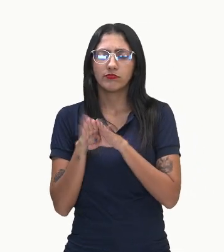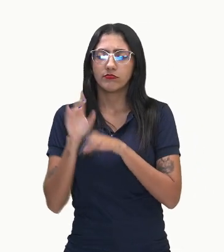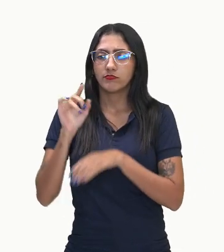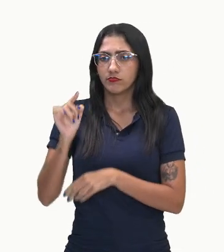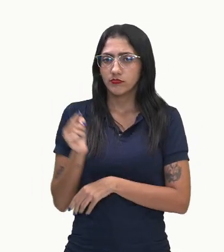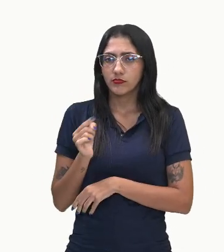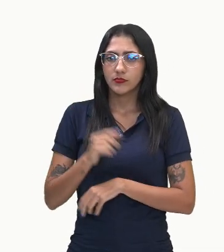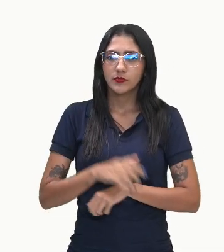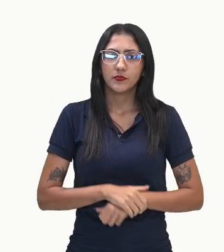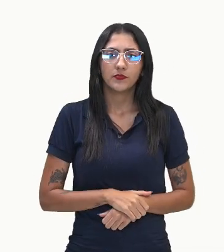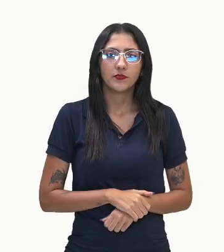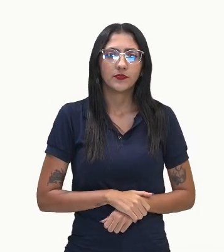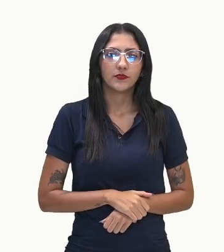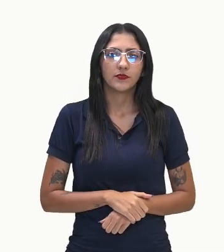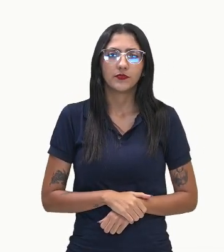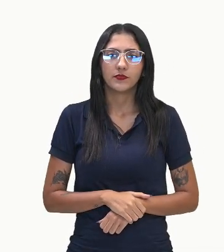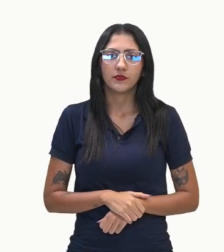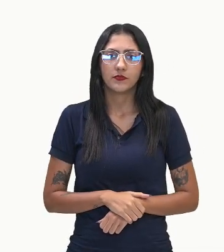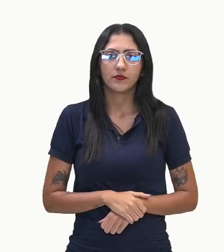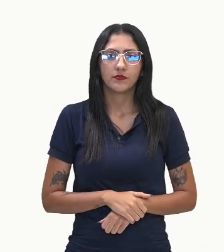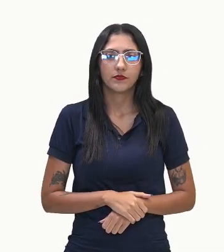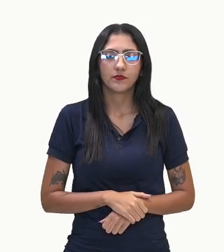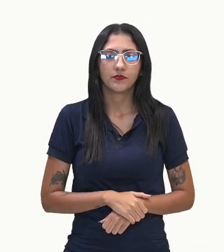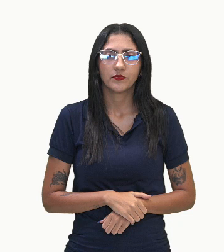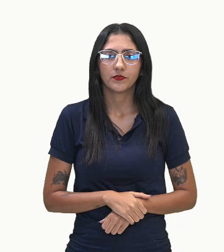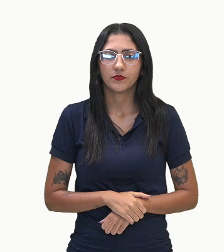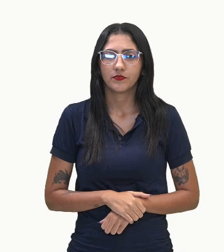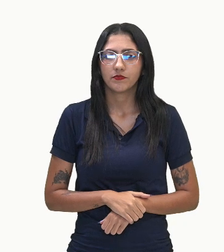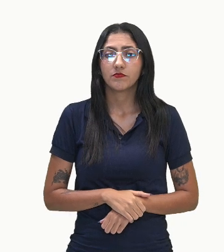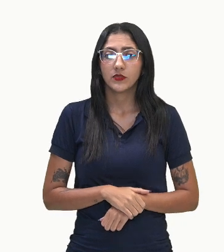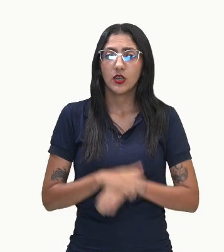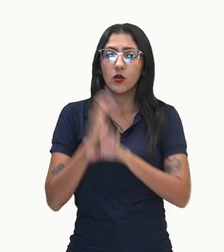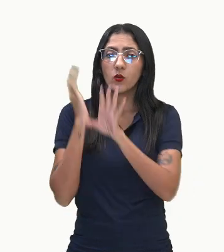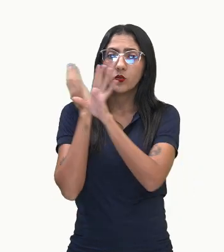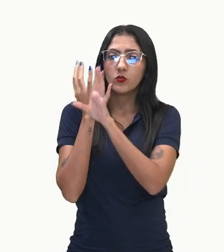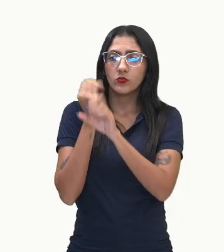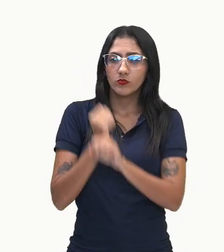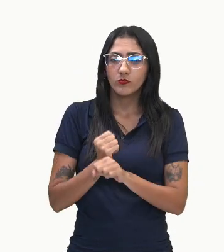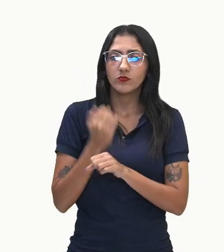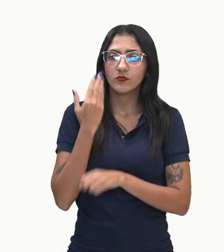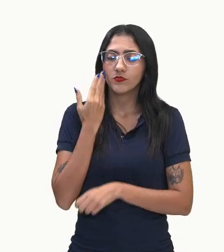decimal. Então, multiplicando, nós vamos obter um valor de R$